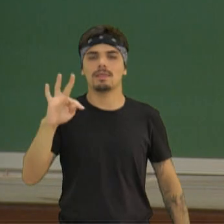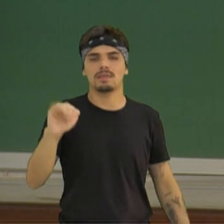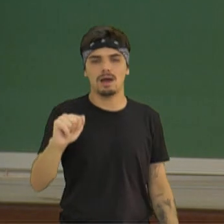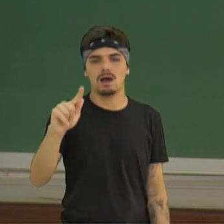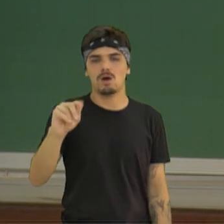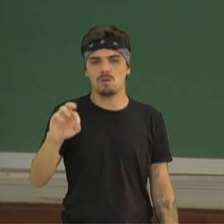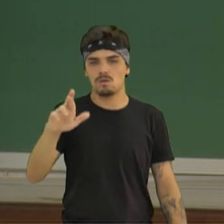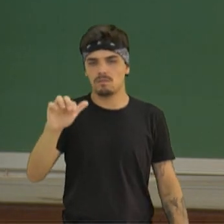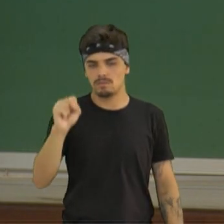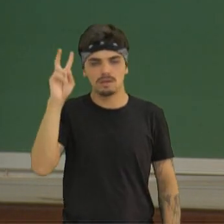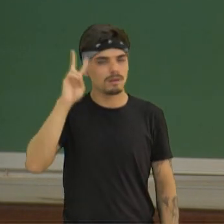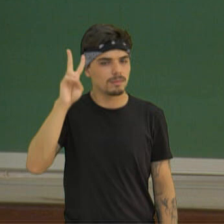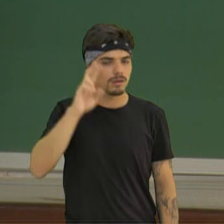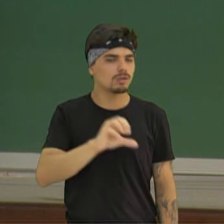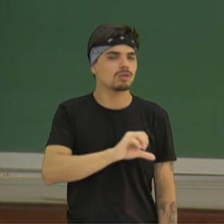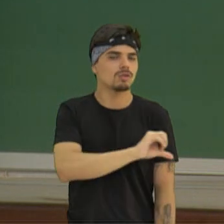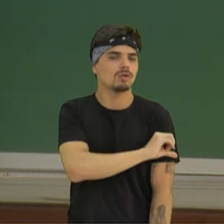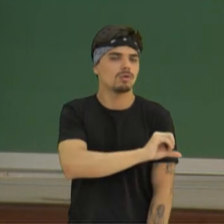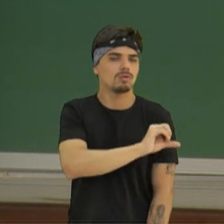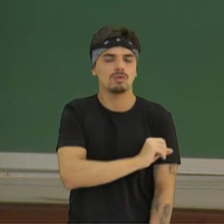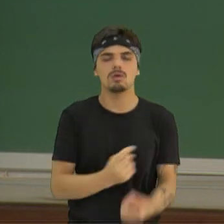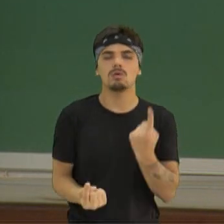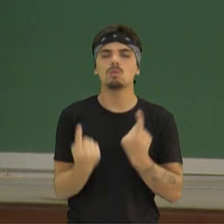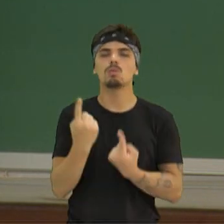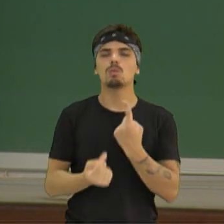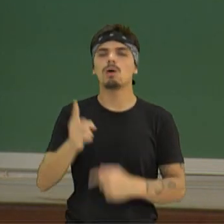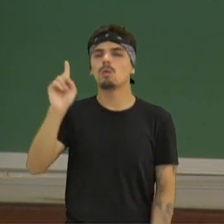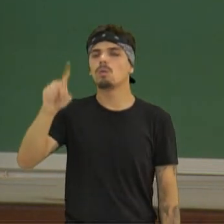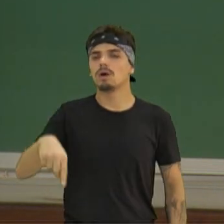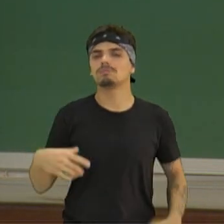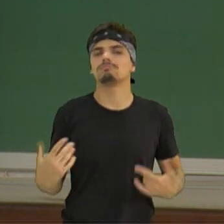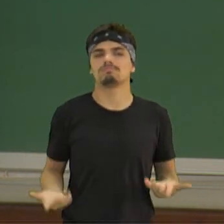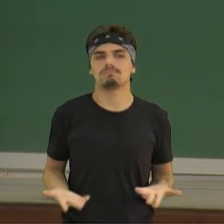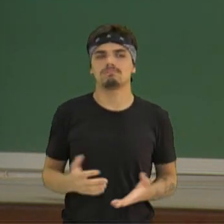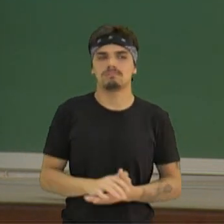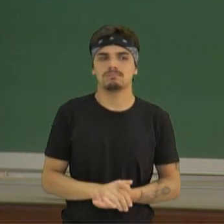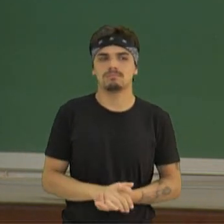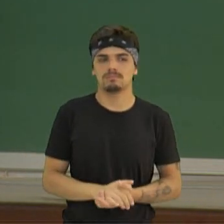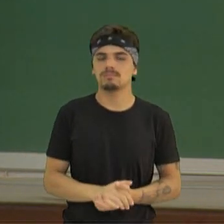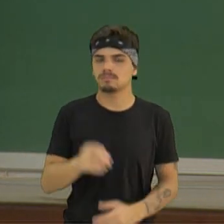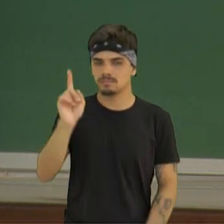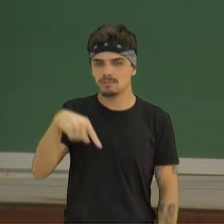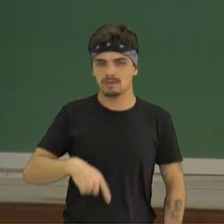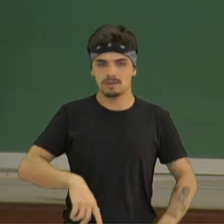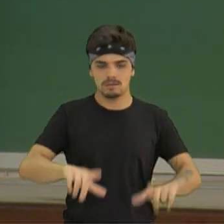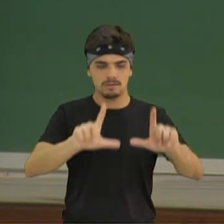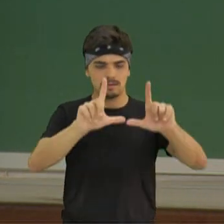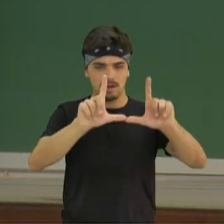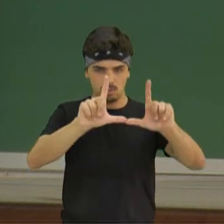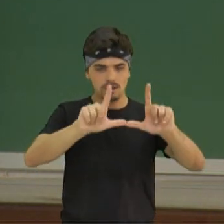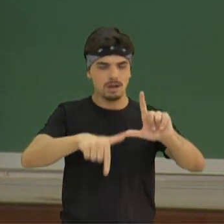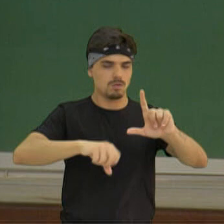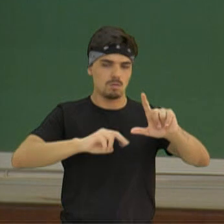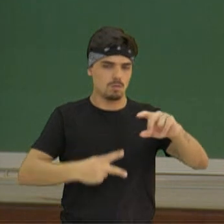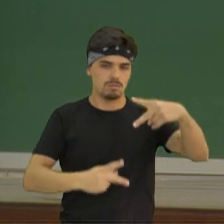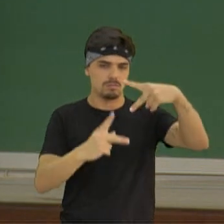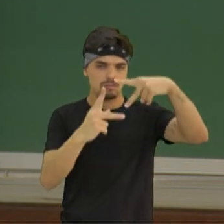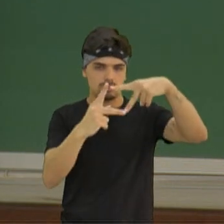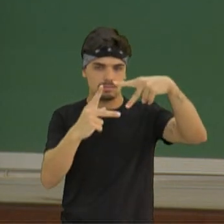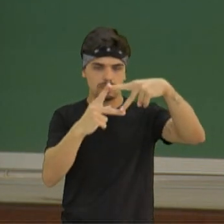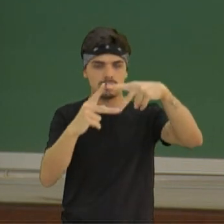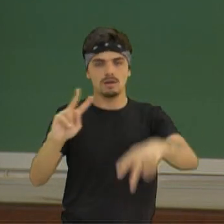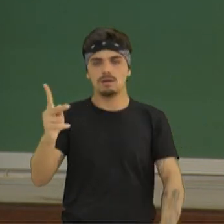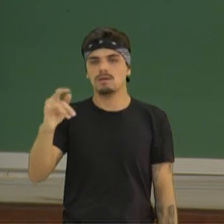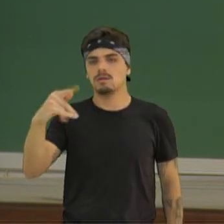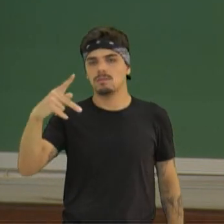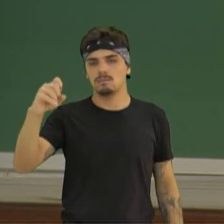Lembrando, então, lá do 9º ano, qual é o teorema, pessoal? O quadrado da hipotenusa, essa relação é bem importante, né?